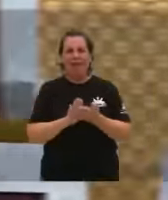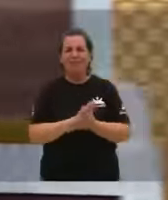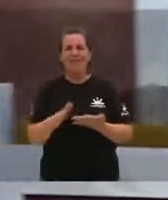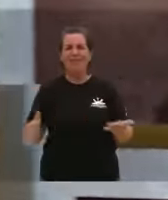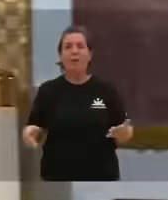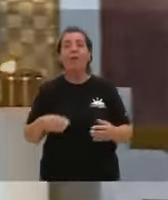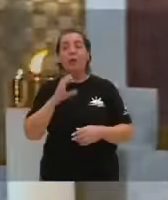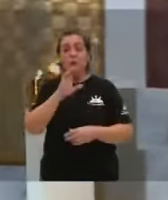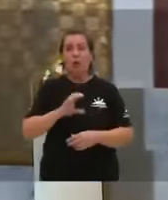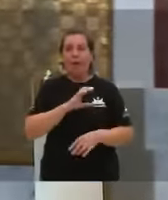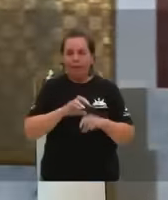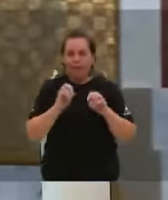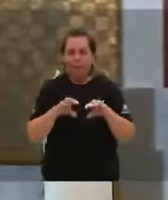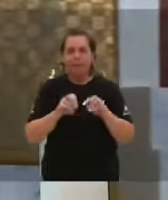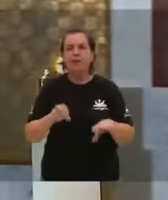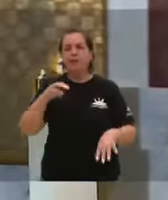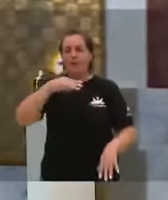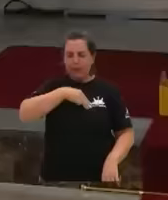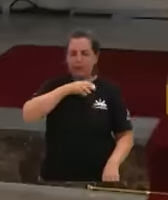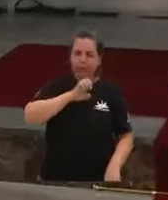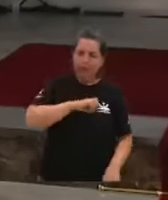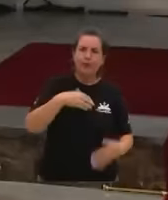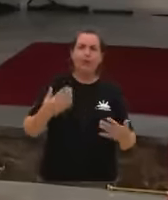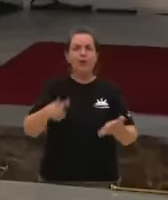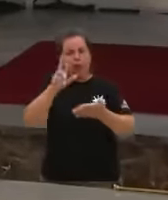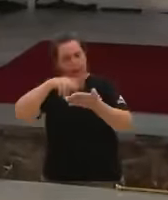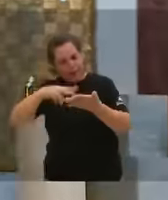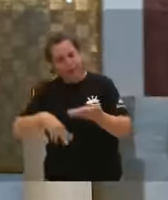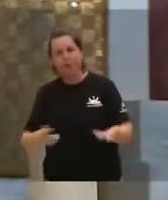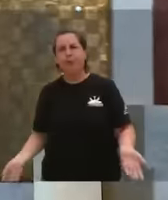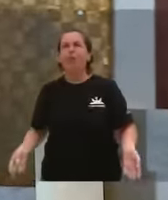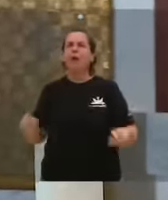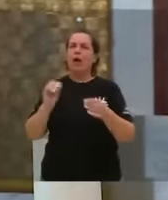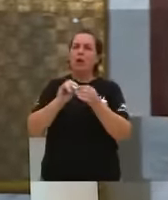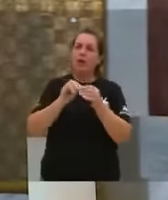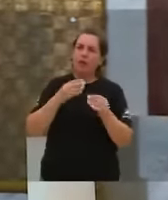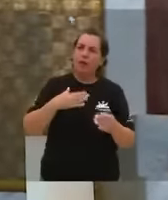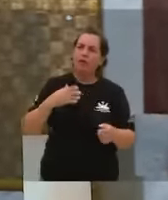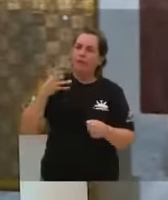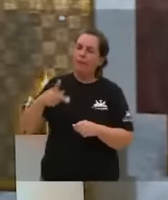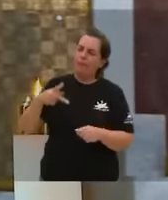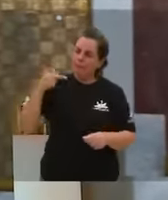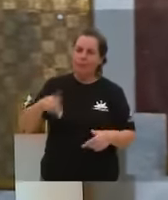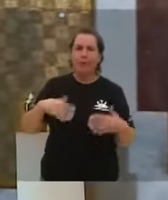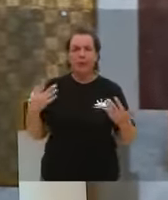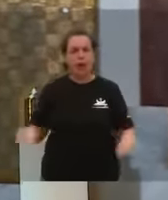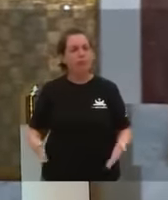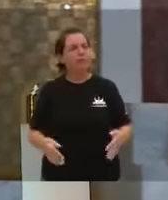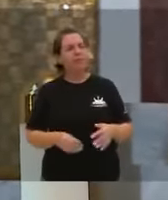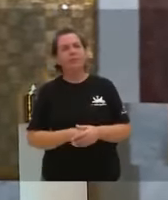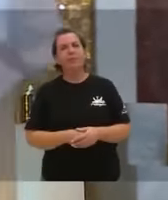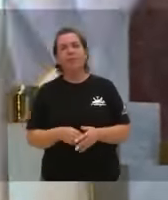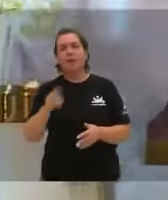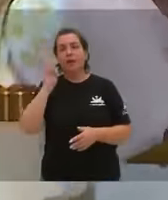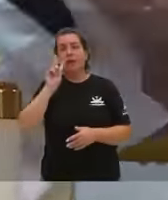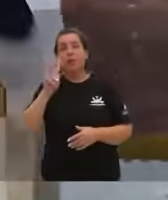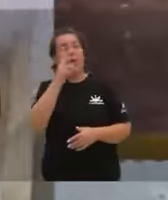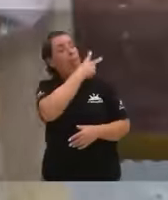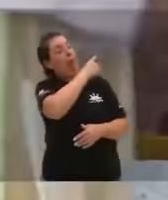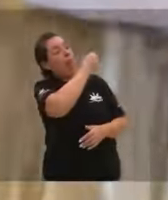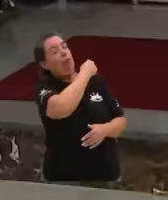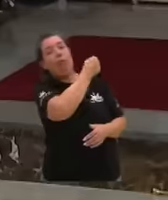Sou catequista, sou ministro, sou leitor, faço na minha pastoral. E a gente fica olhando para